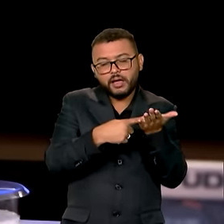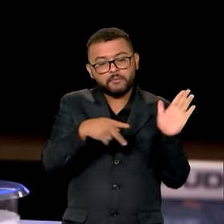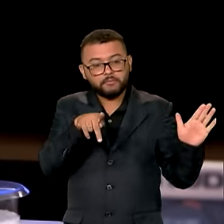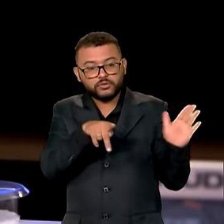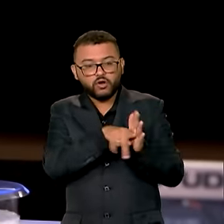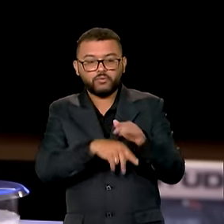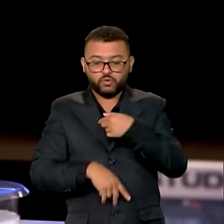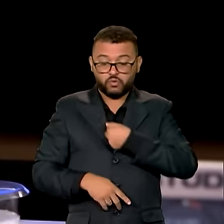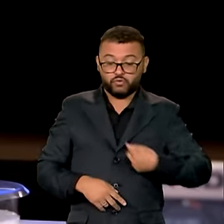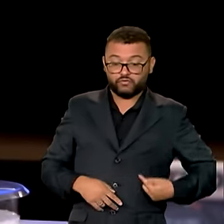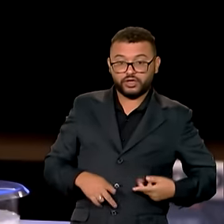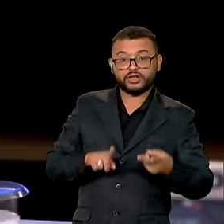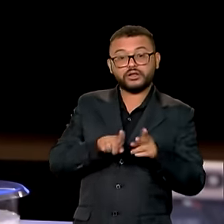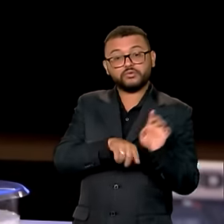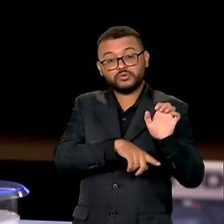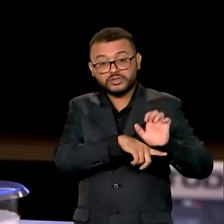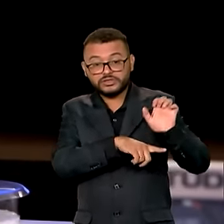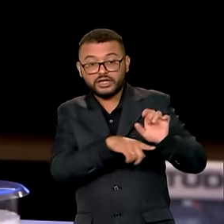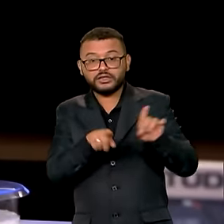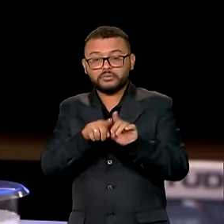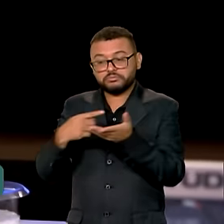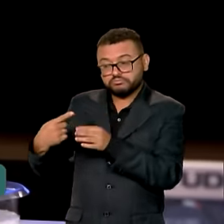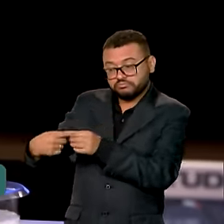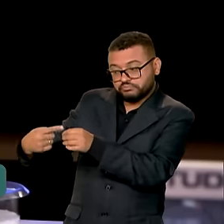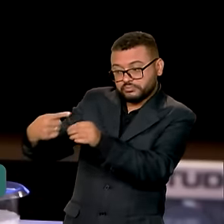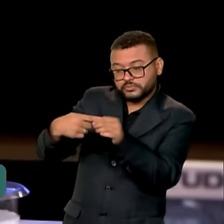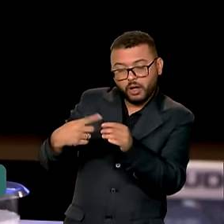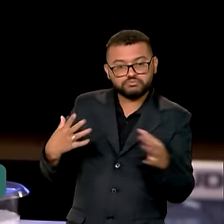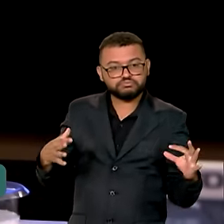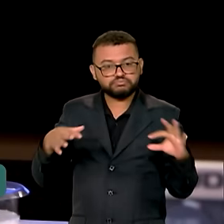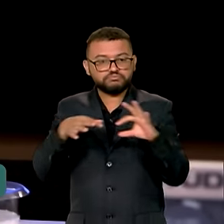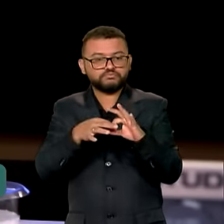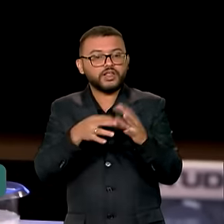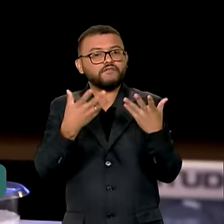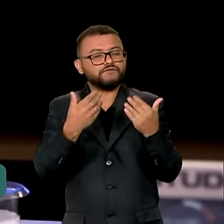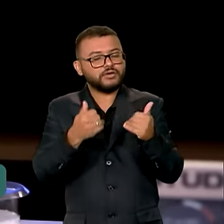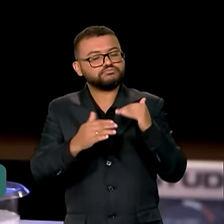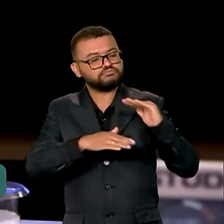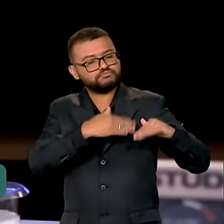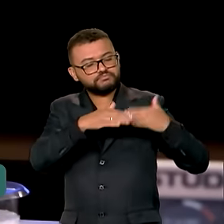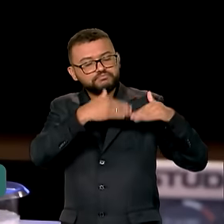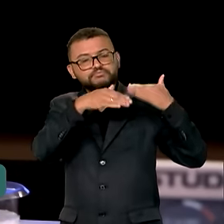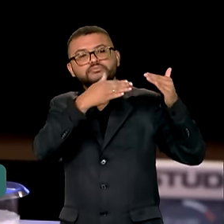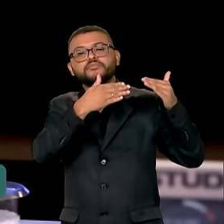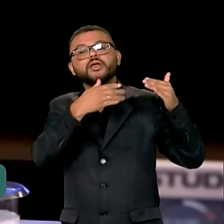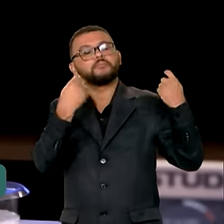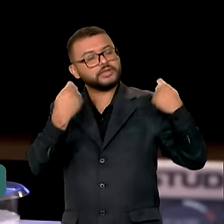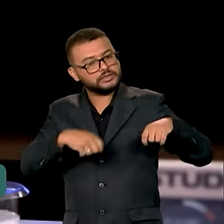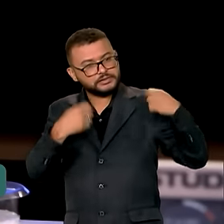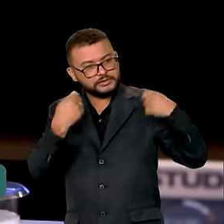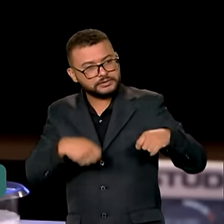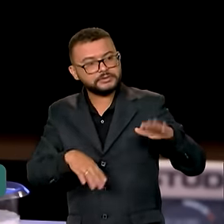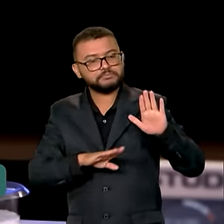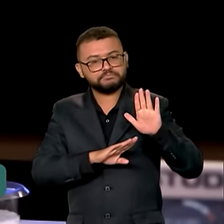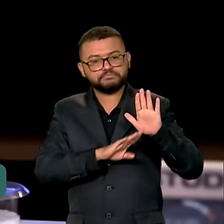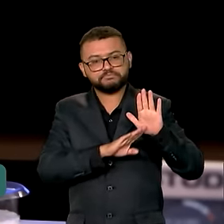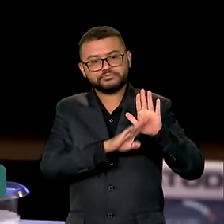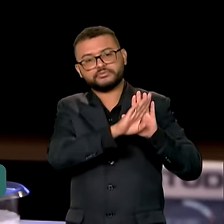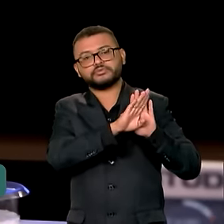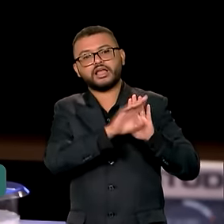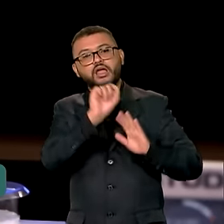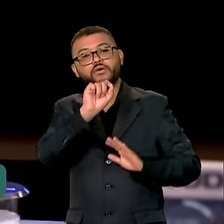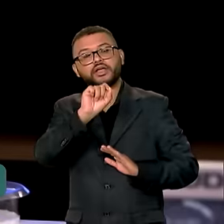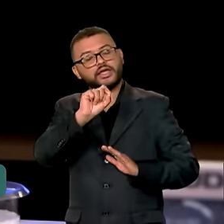o Estado e municípios. E agora nós queremos avançar no que entendemos que já é uma nova fase